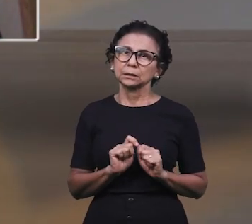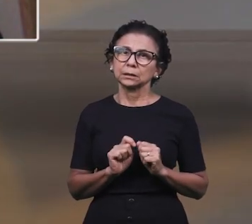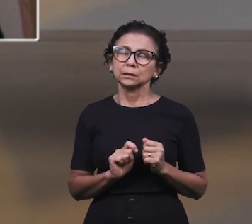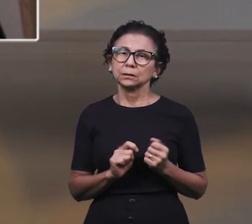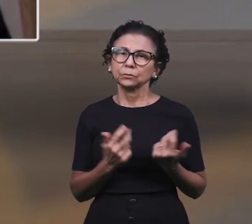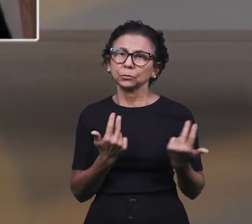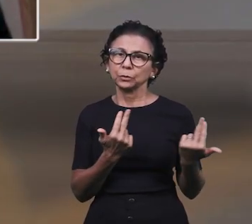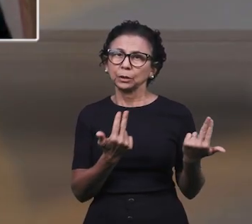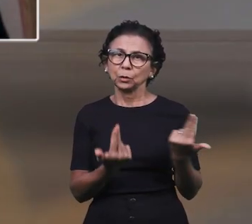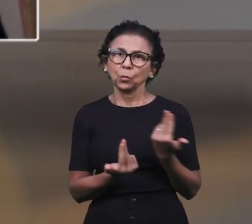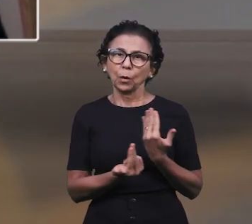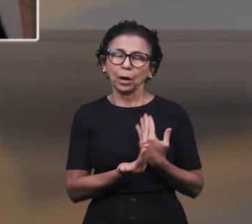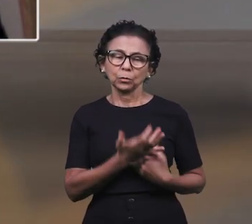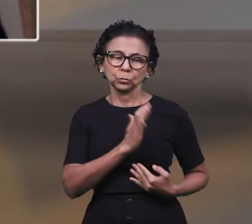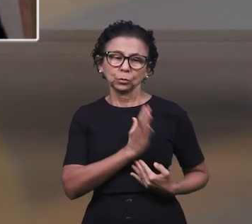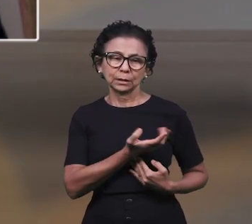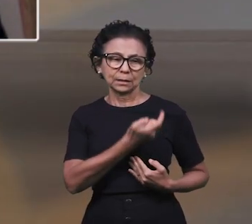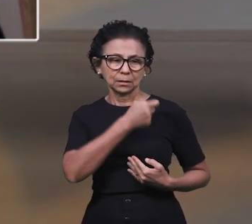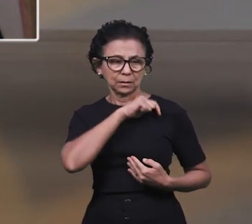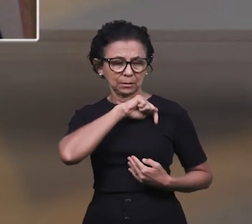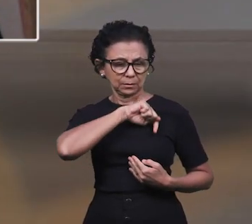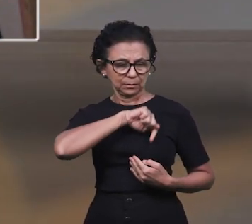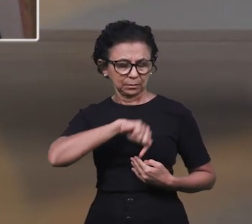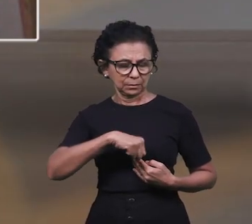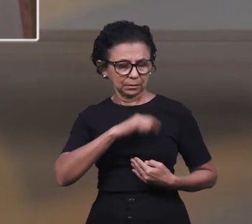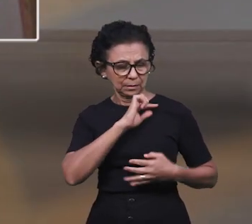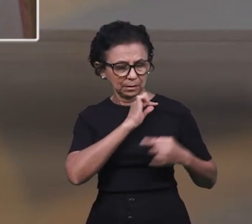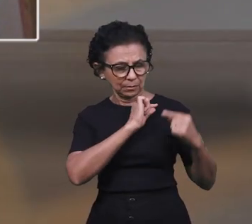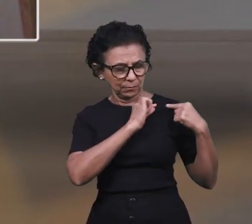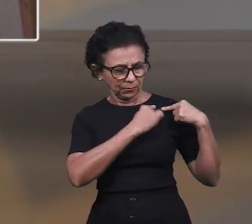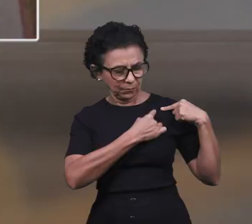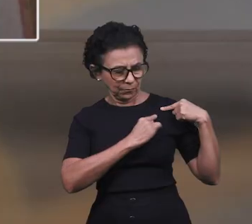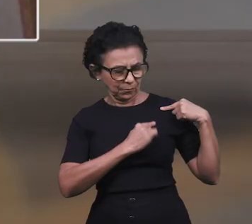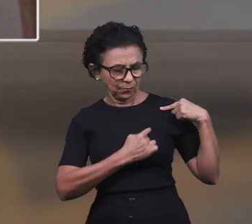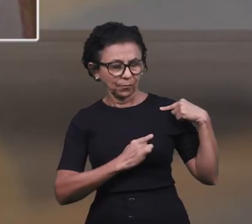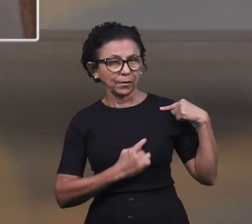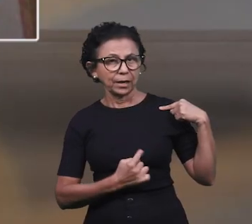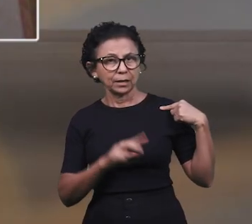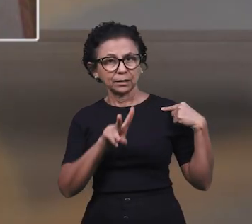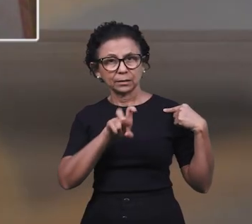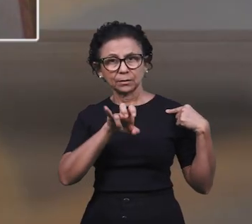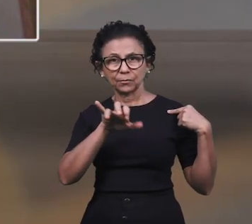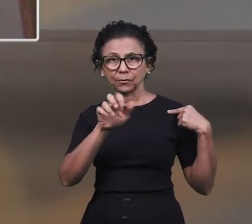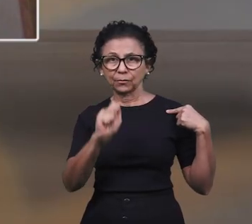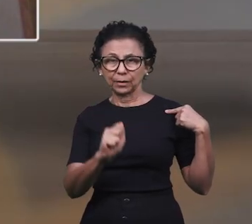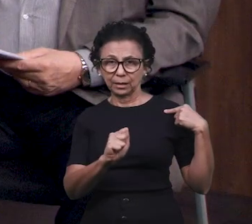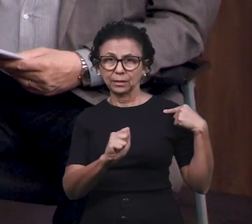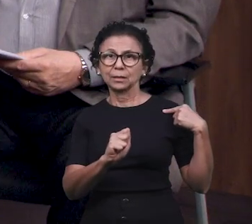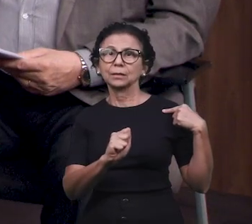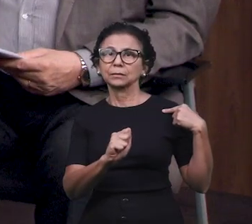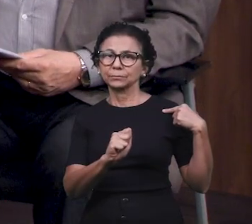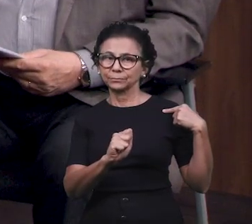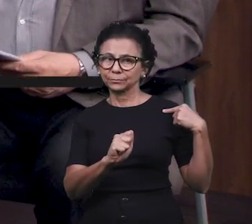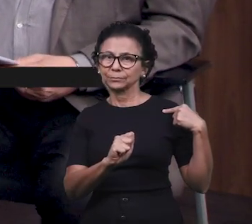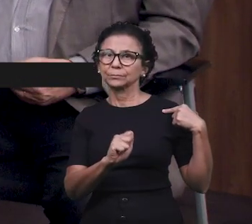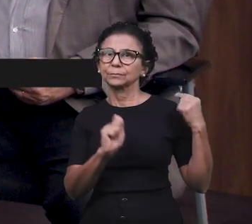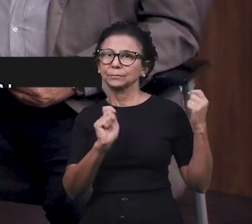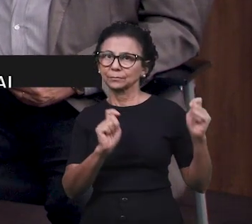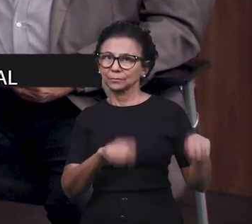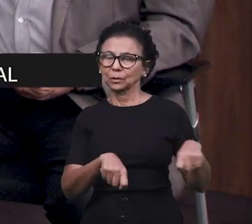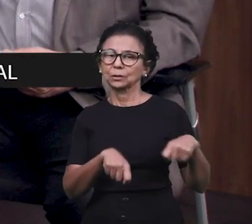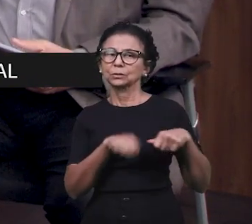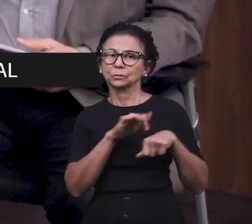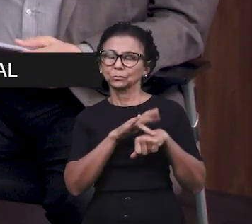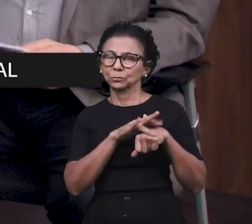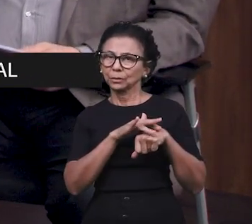aqueles cálculos nas artérias e nas veias, promovendo até doenças cardiológicas. Interessante, doutor. Isso